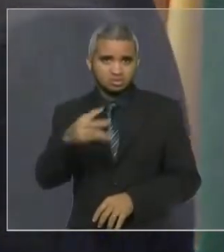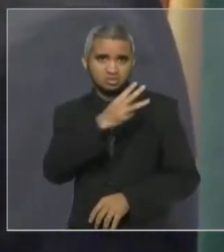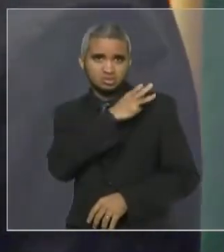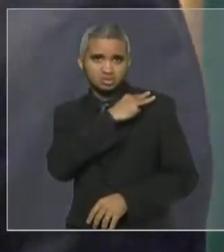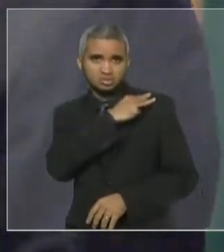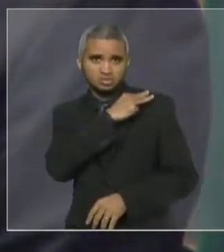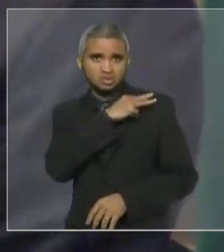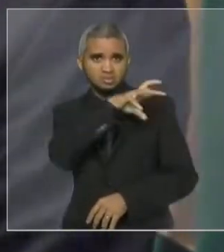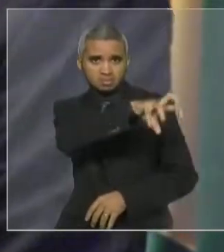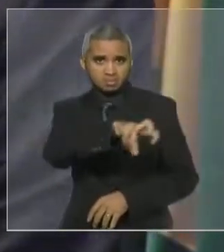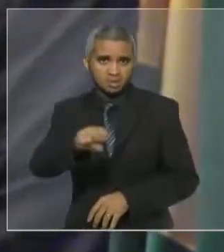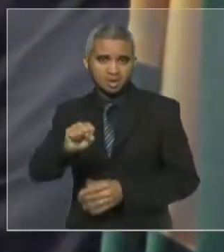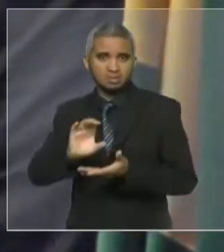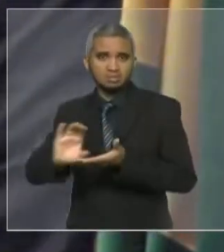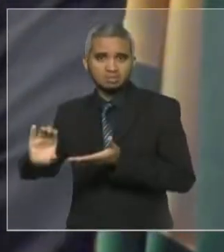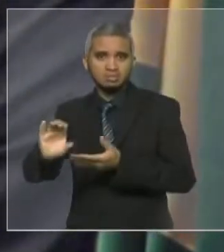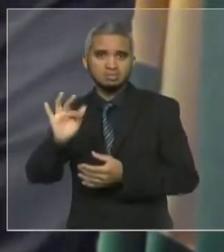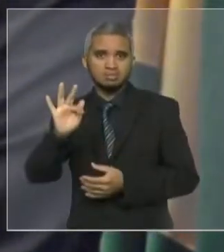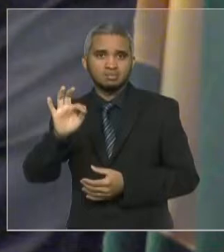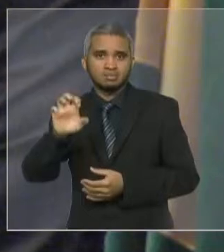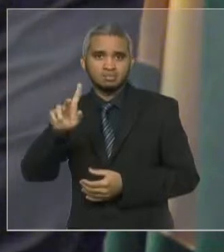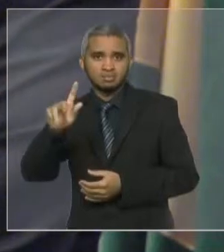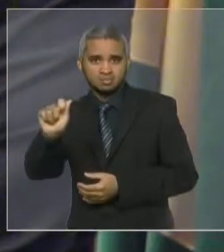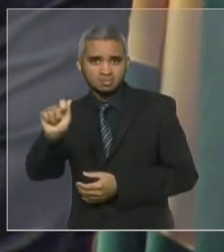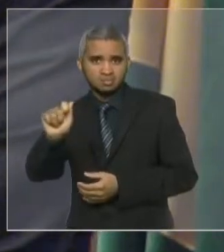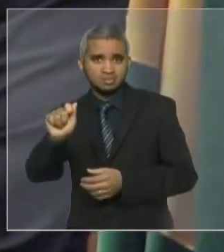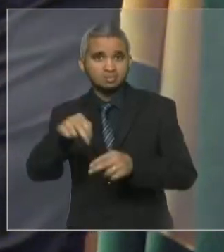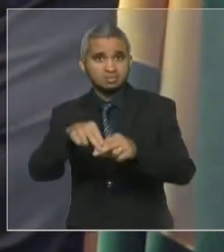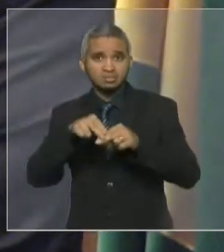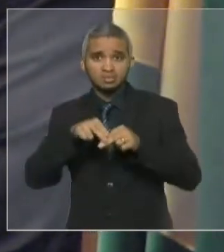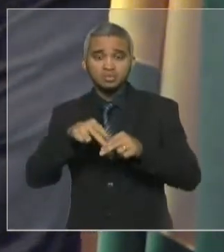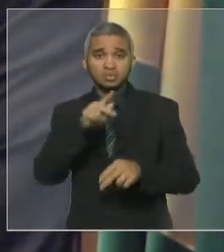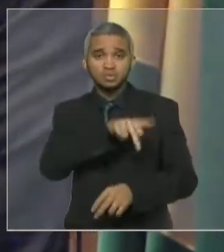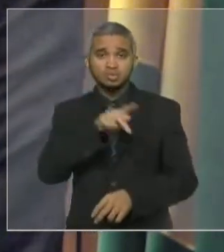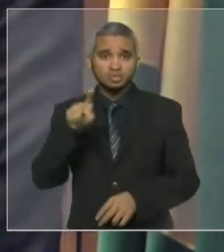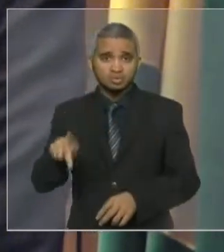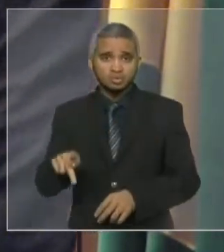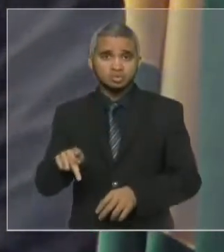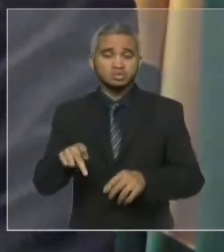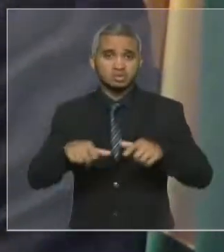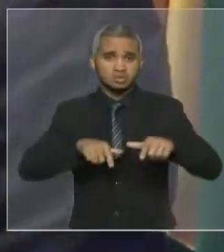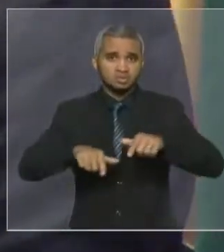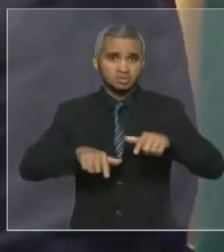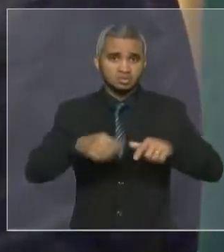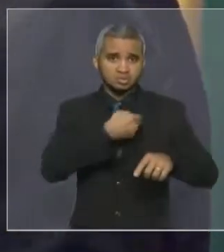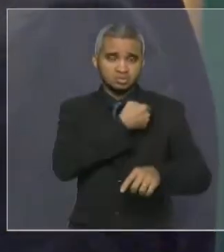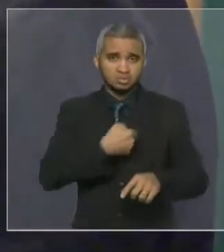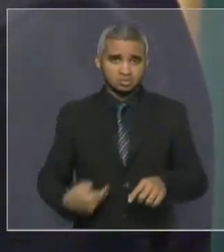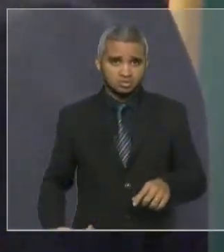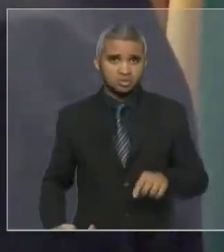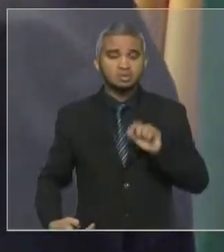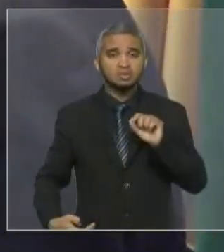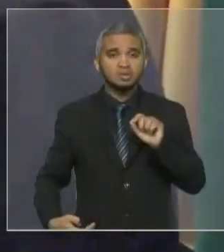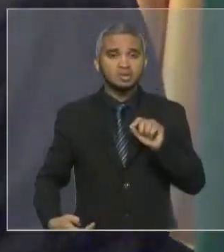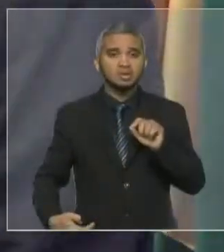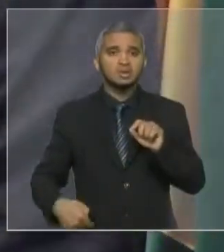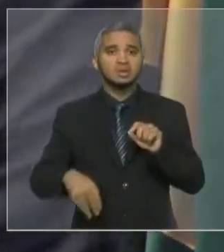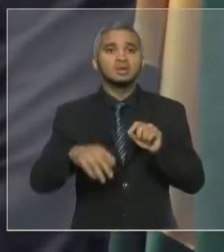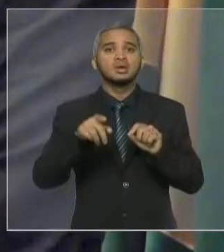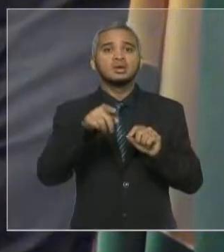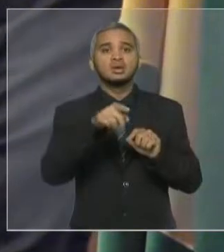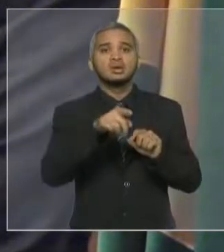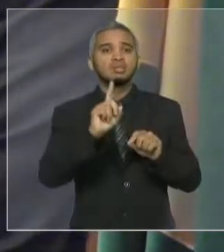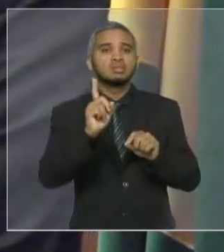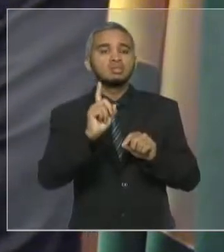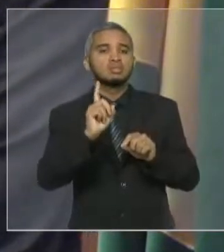FEPA. Significa dizer que o servidor, o professor da rede pública, deixa de ganhar nos seus salários